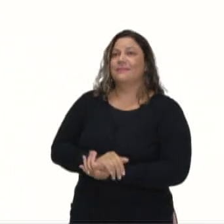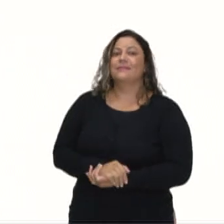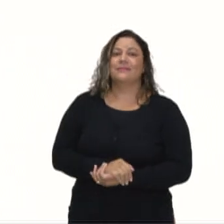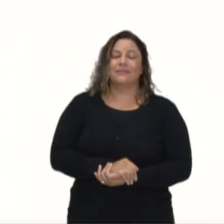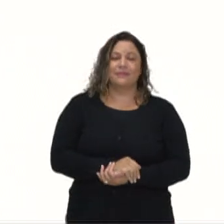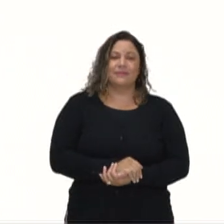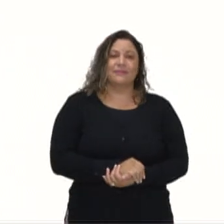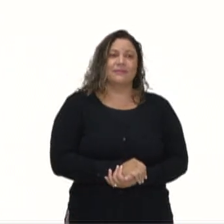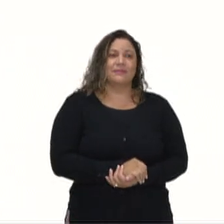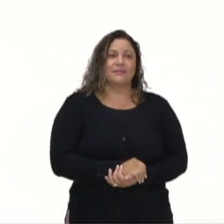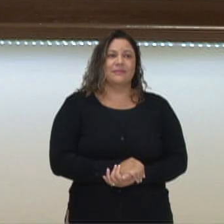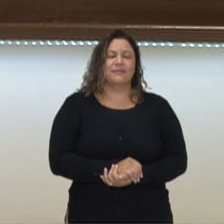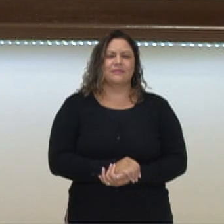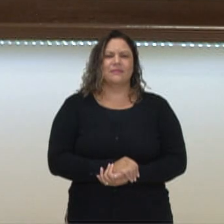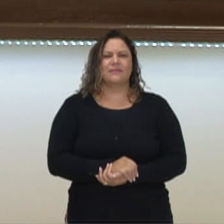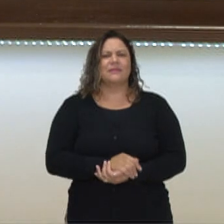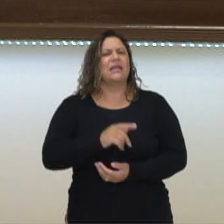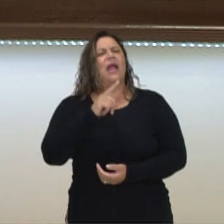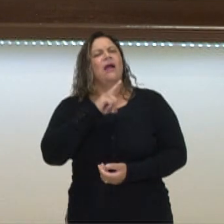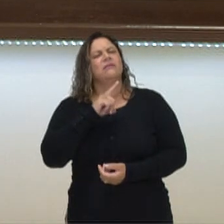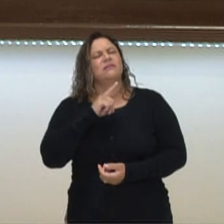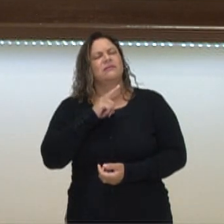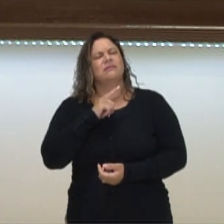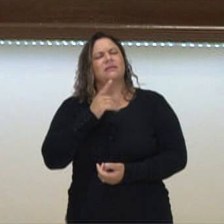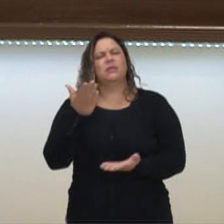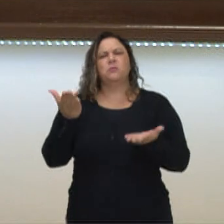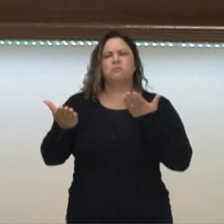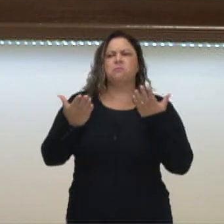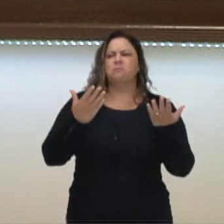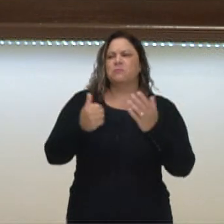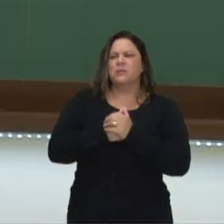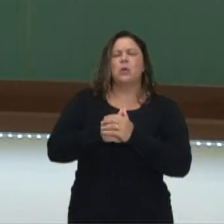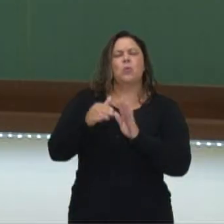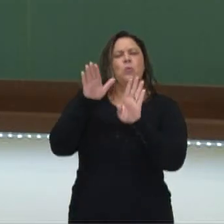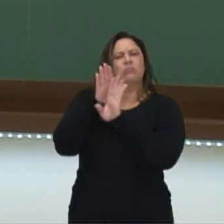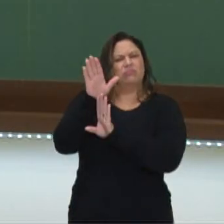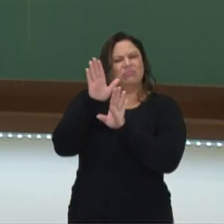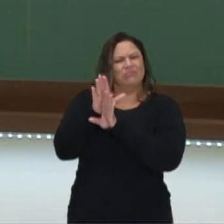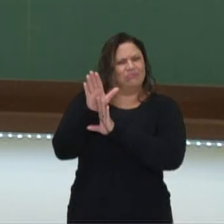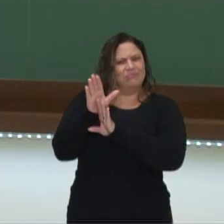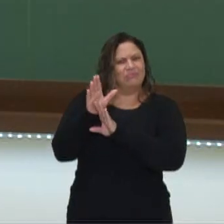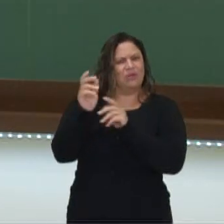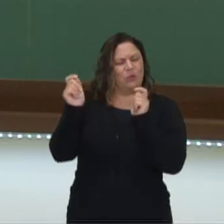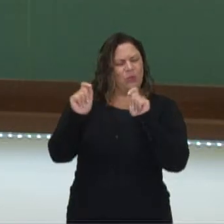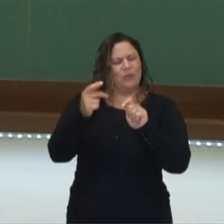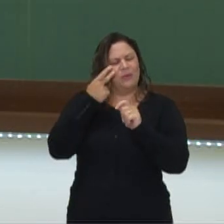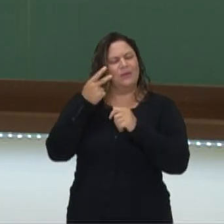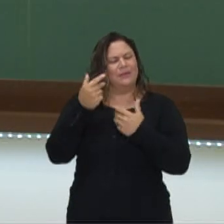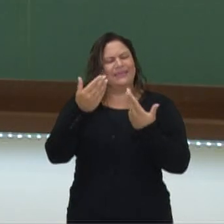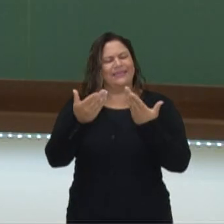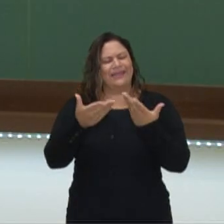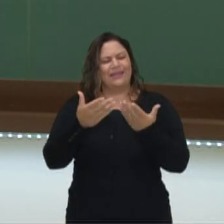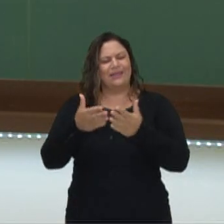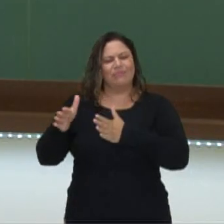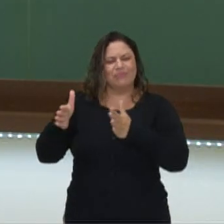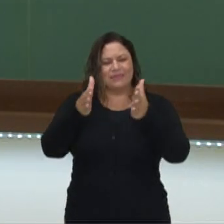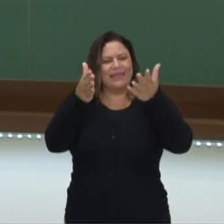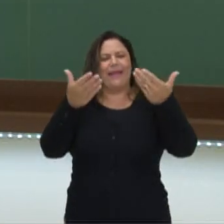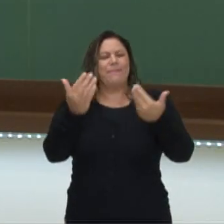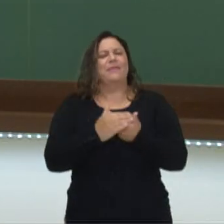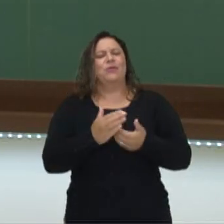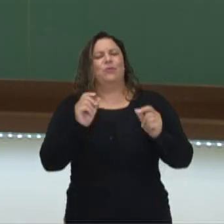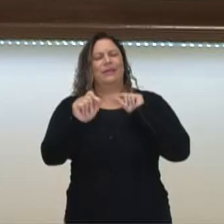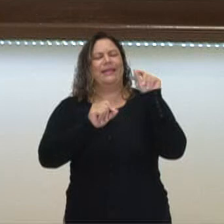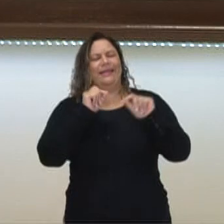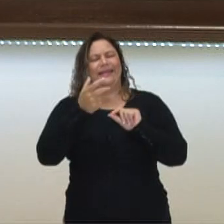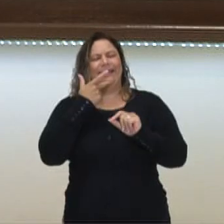work? Tem algum conselho que você descobriu ao longo desse caminho, né? Sobre